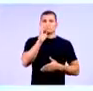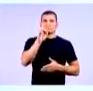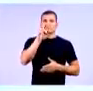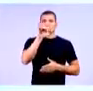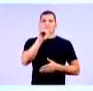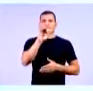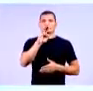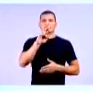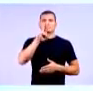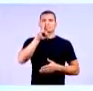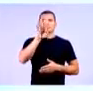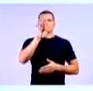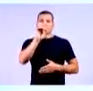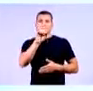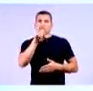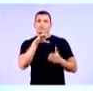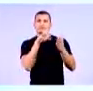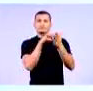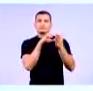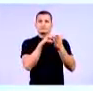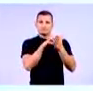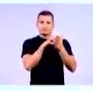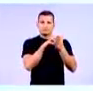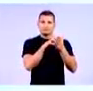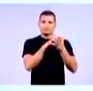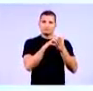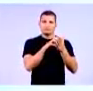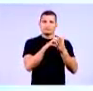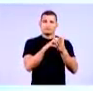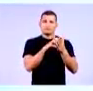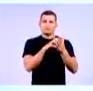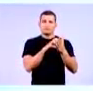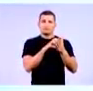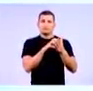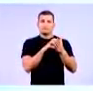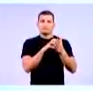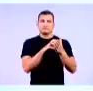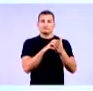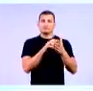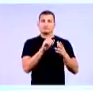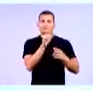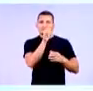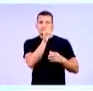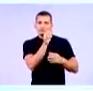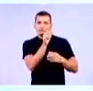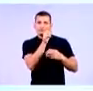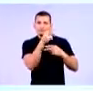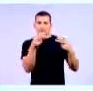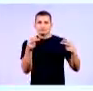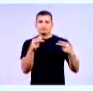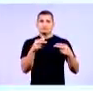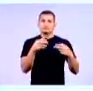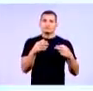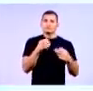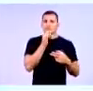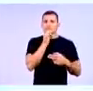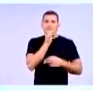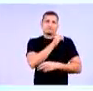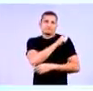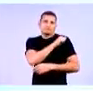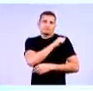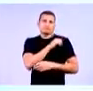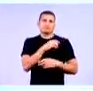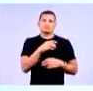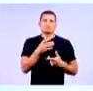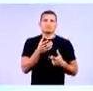um atributo é justamente essas características de determinado objeto. Então, no caso, a gente está falando aqui do aluno. Se fosse um cadastro